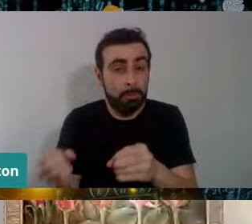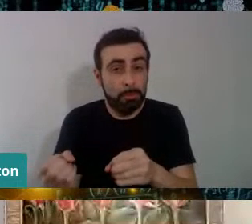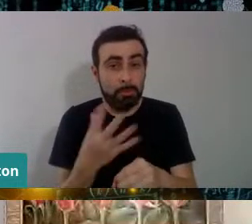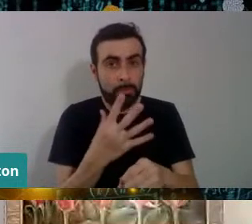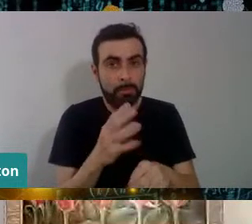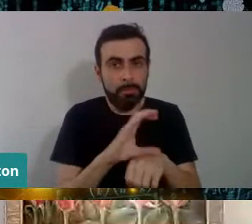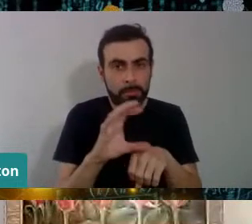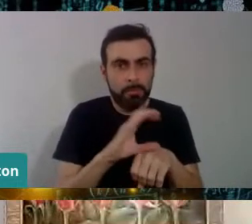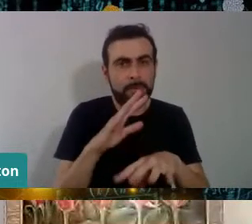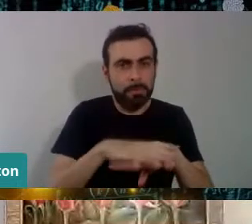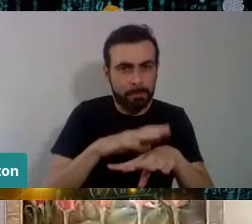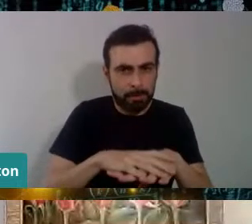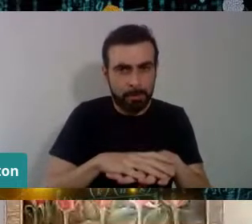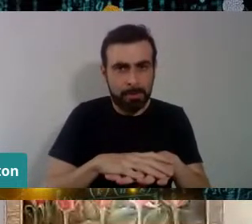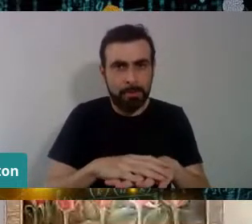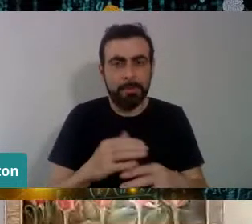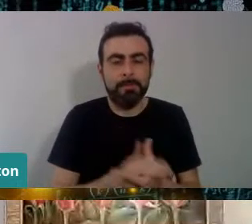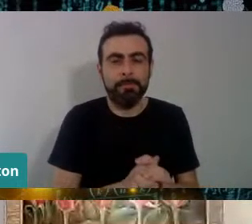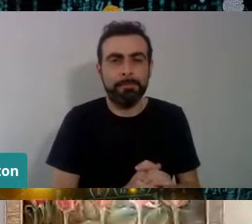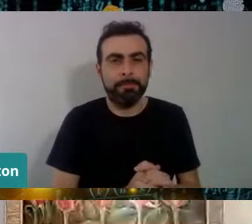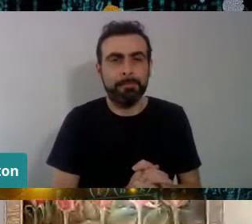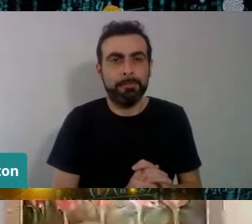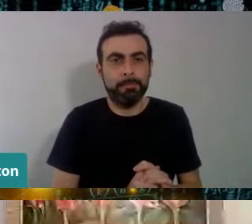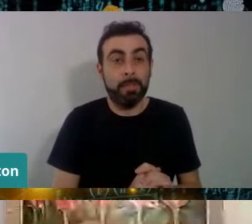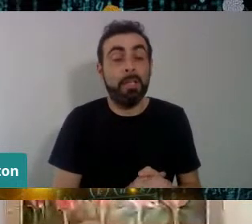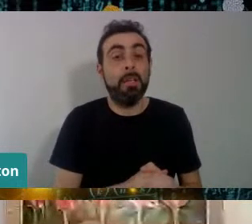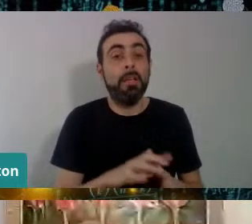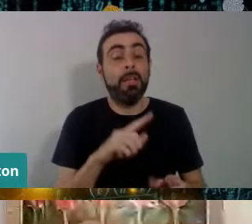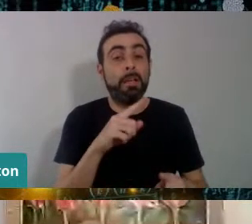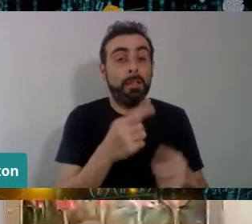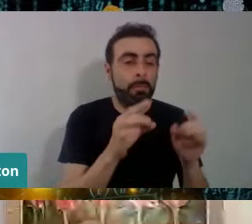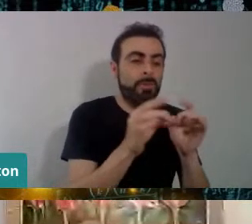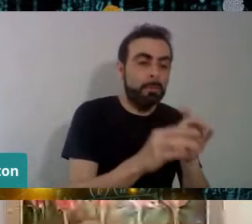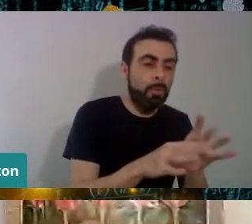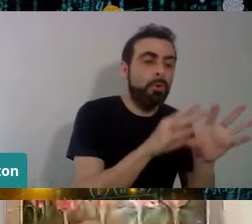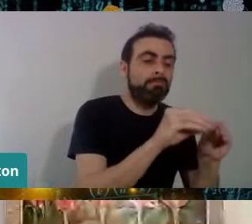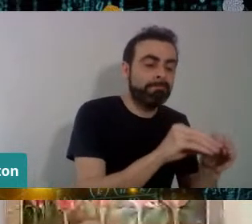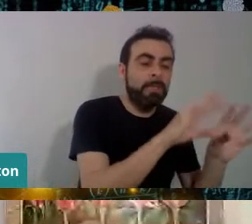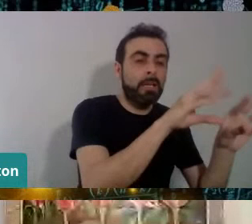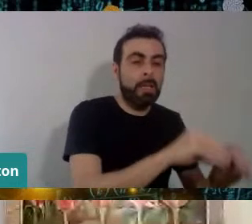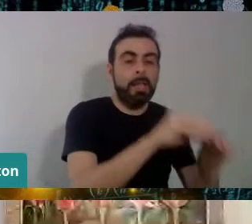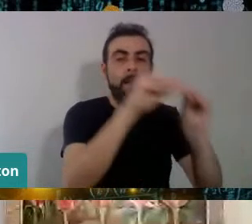sabe? Depois nós levamos esse projeto para a secretaria,